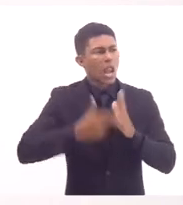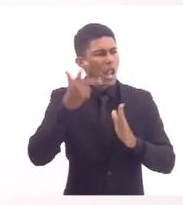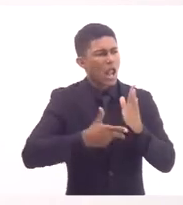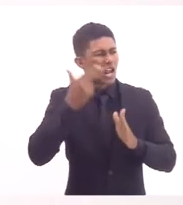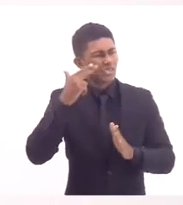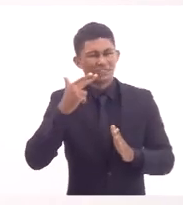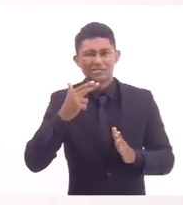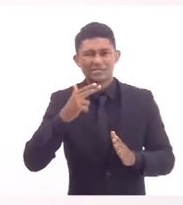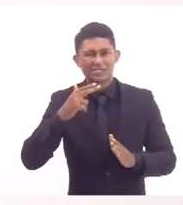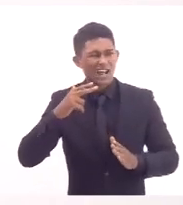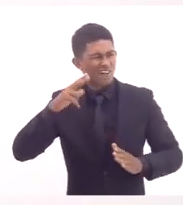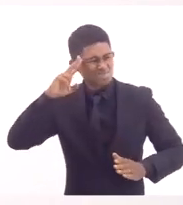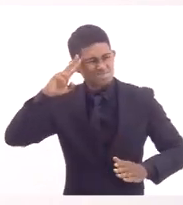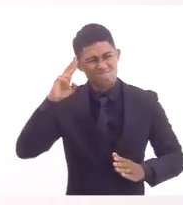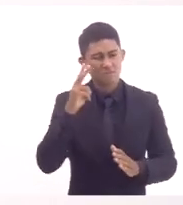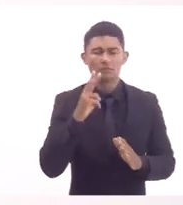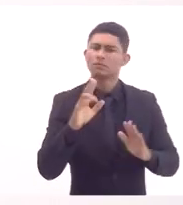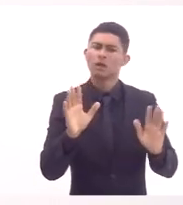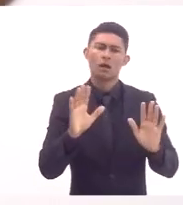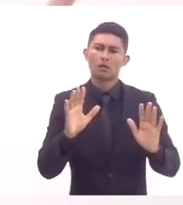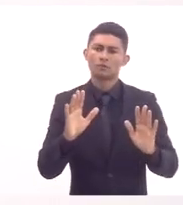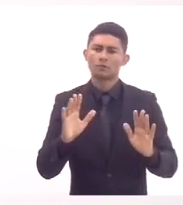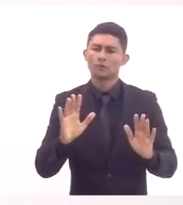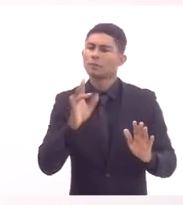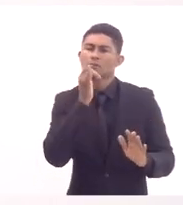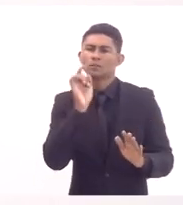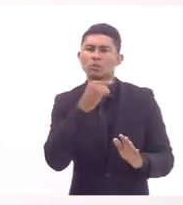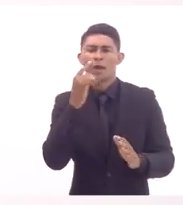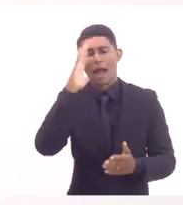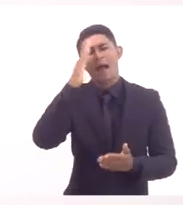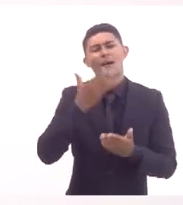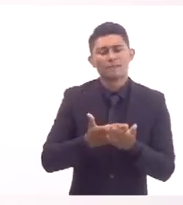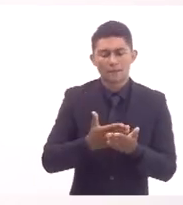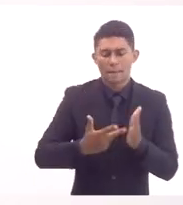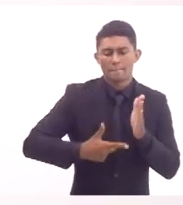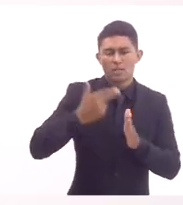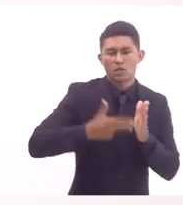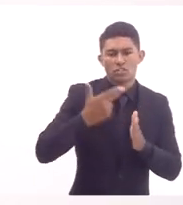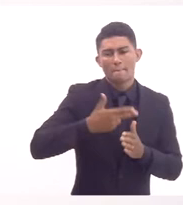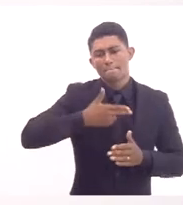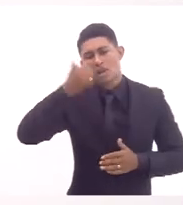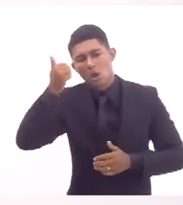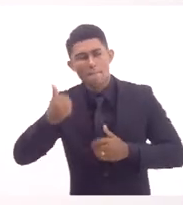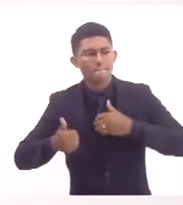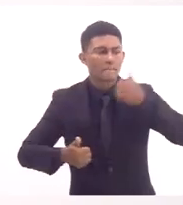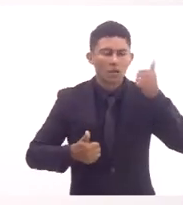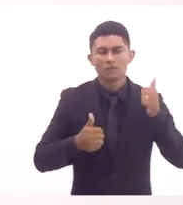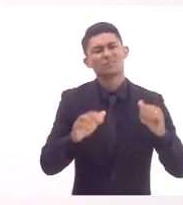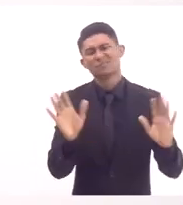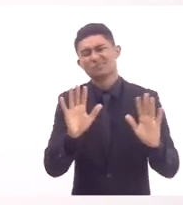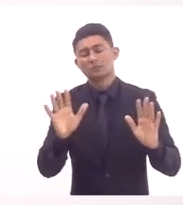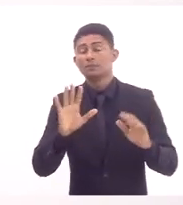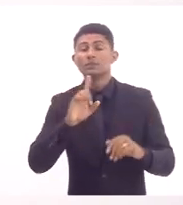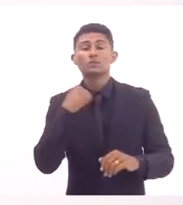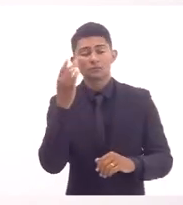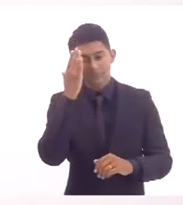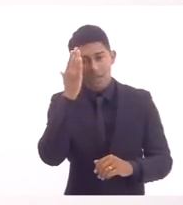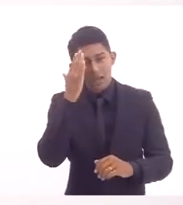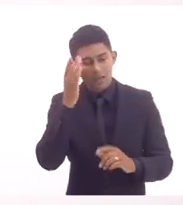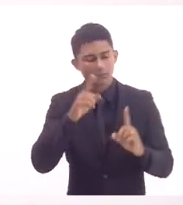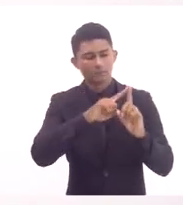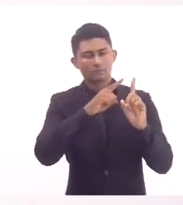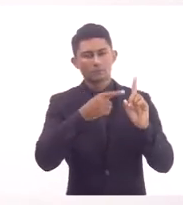a gente acredita que existe um tipo de parto que seja melhor do que outro mas porque a gente sabe que a gestação